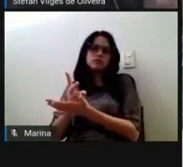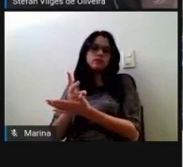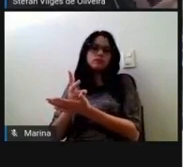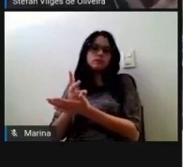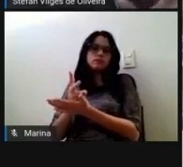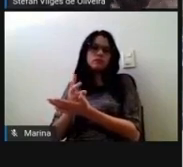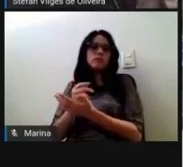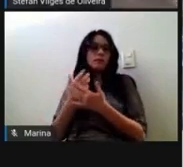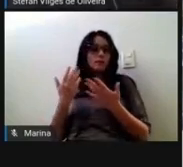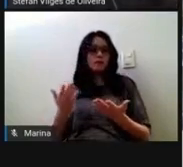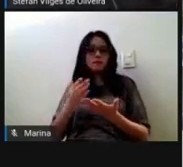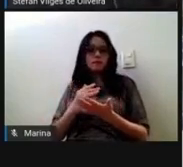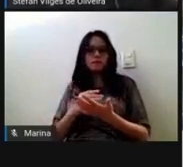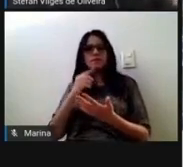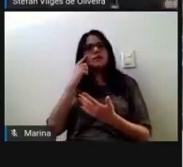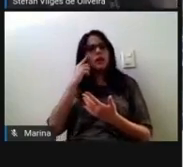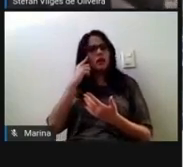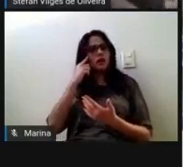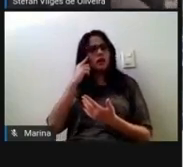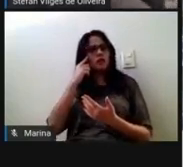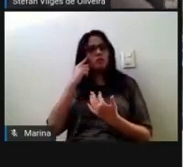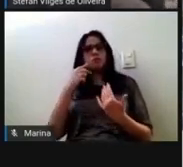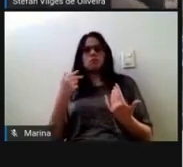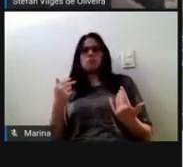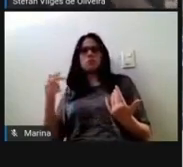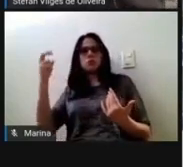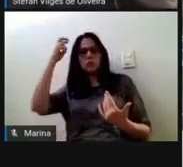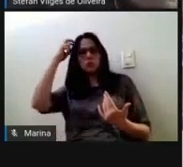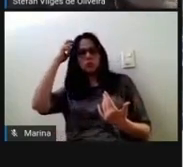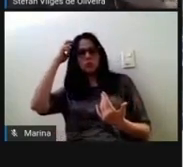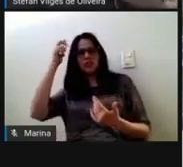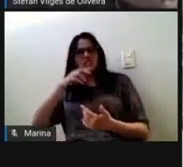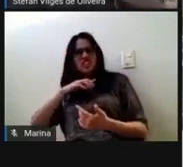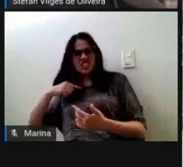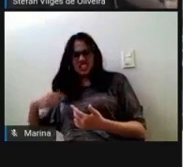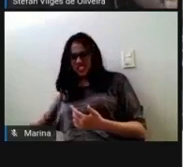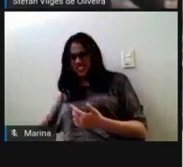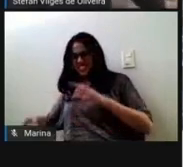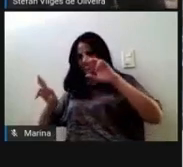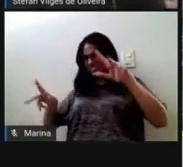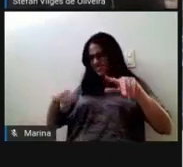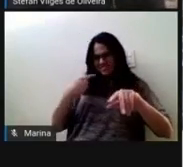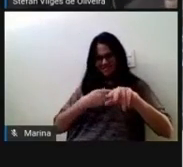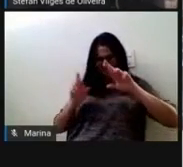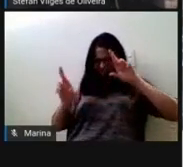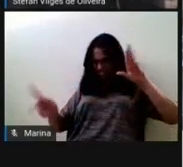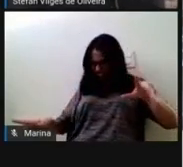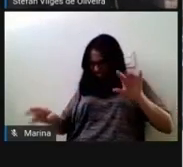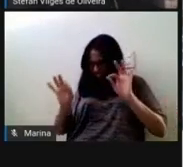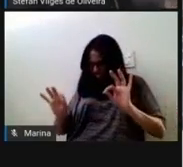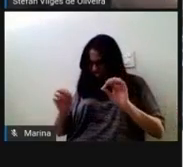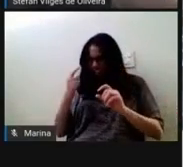né? Então, será que os aspectos culturais chineses são tão diferentes dos nossos? E será que os nossos riscos